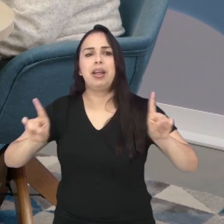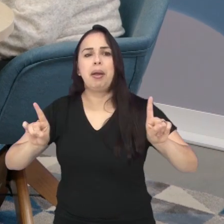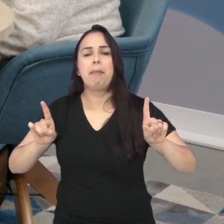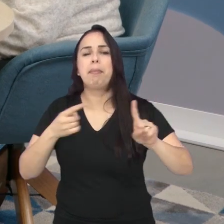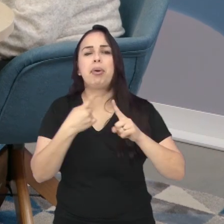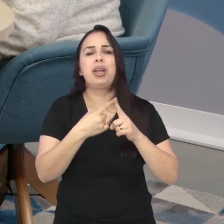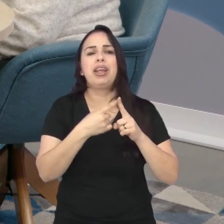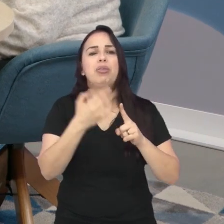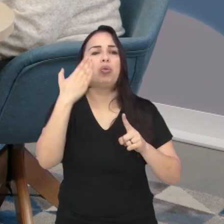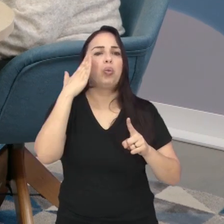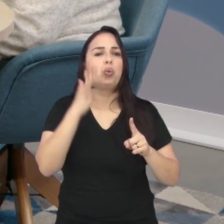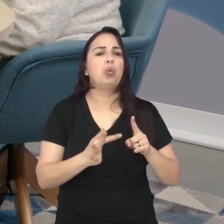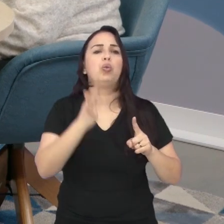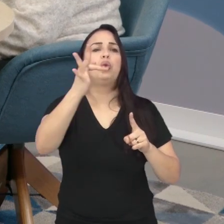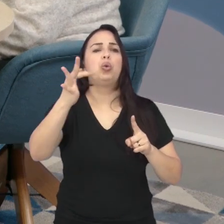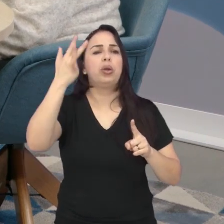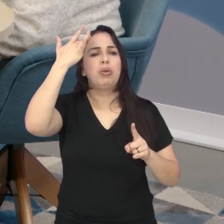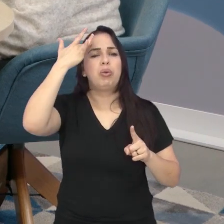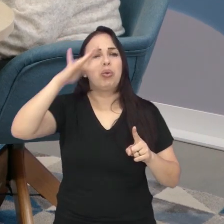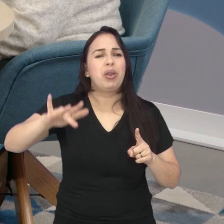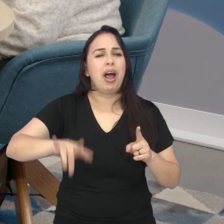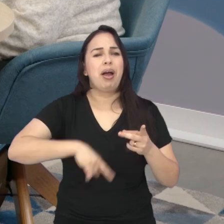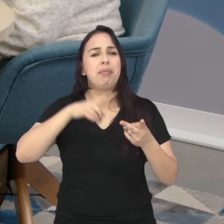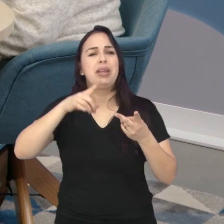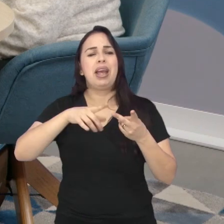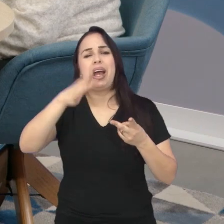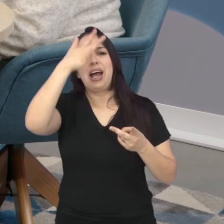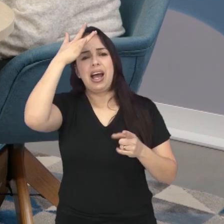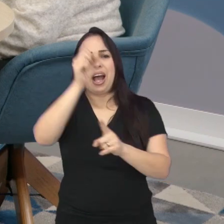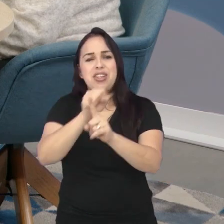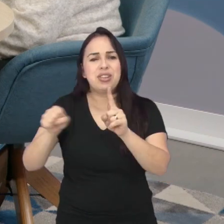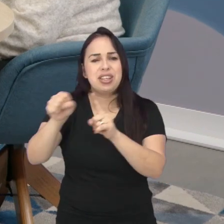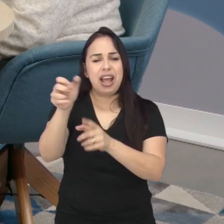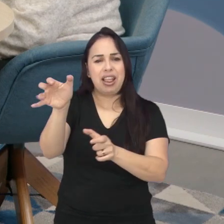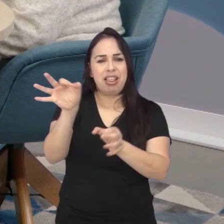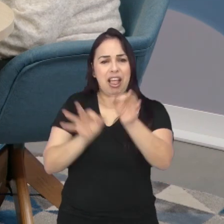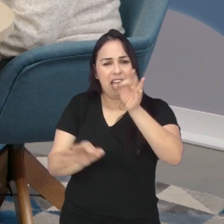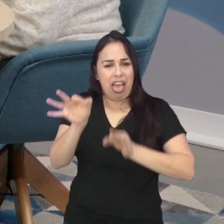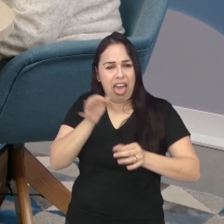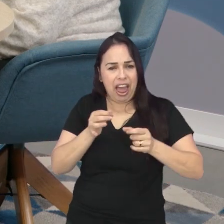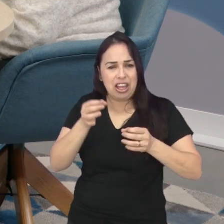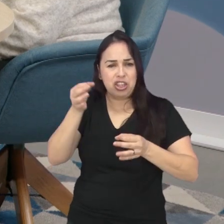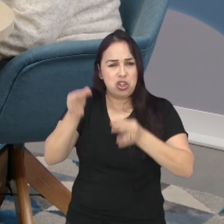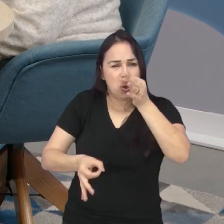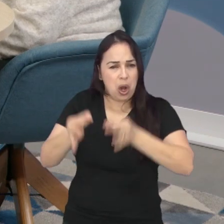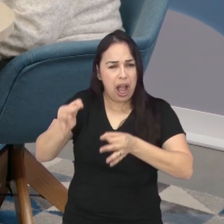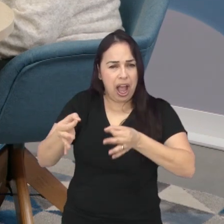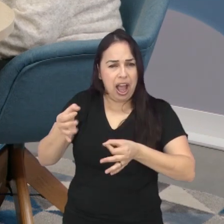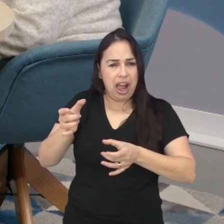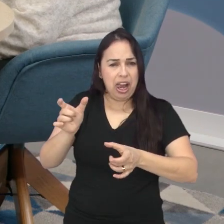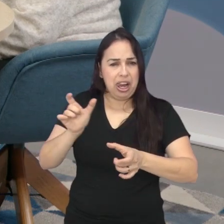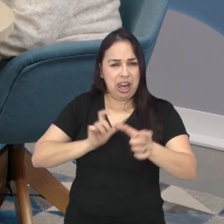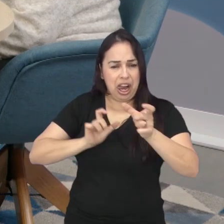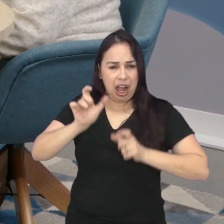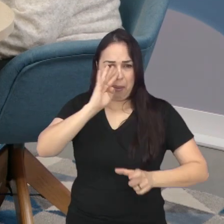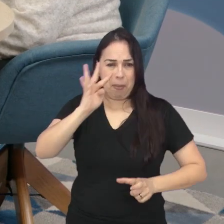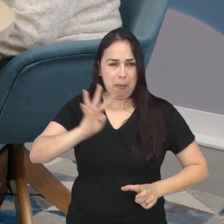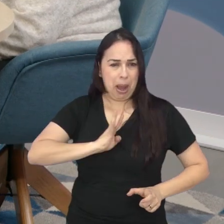têm medo do desconhecido, têm medo do julgamento da sociedade, mas você está solteira, porque tem isso, né, com as